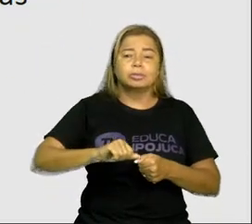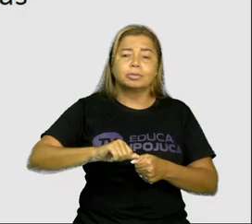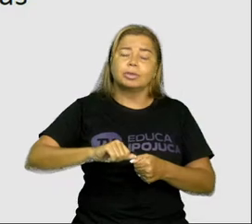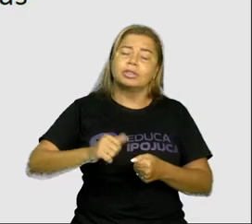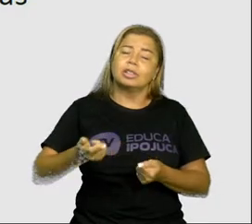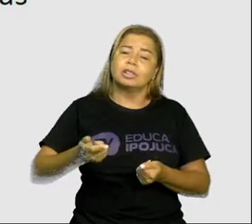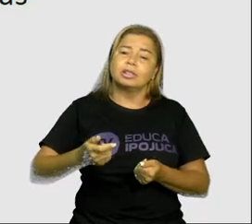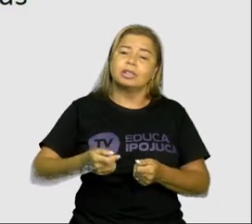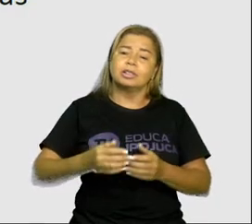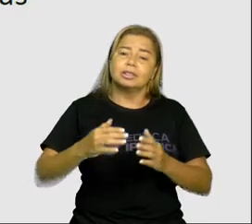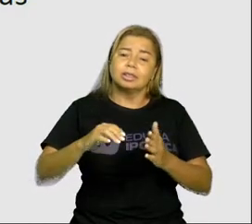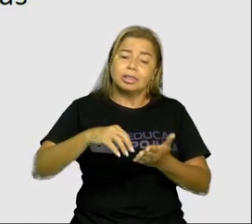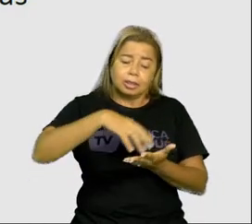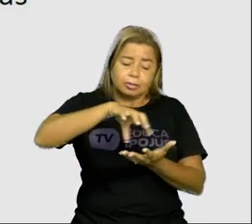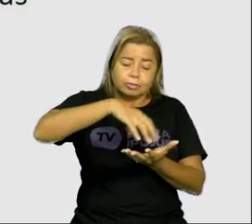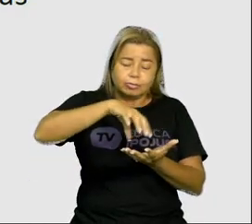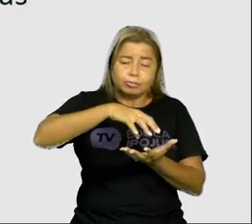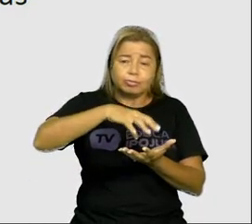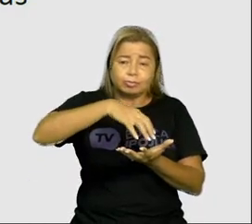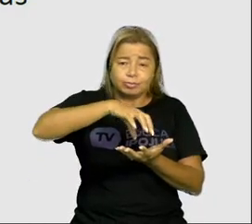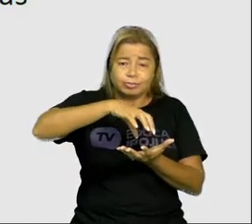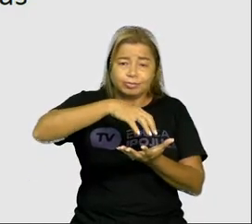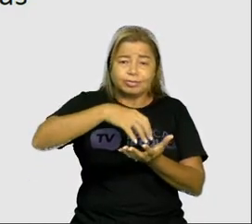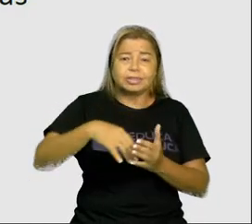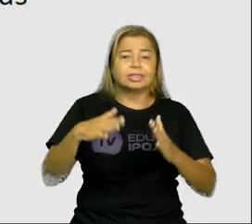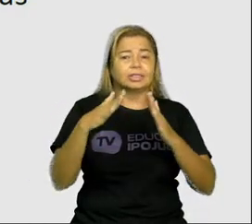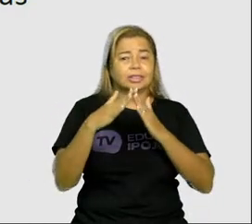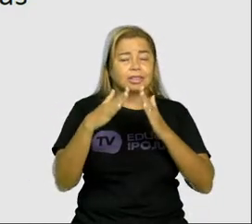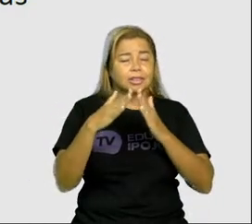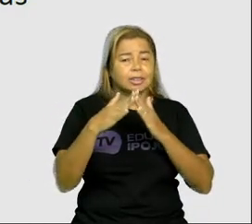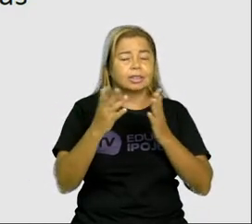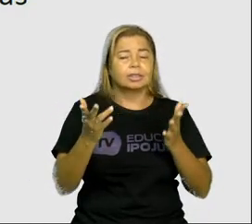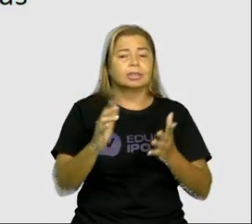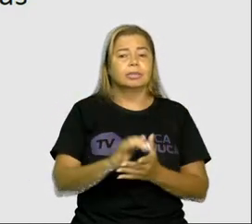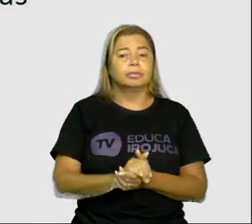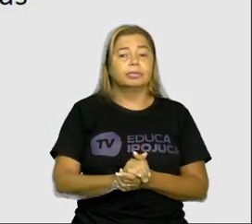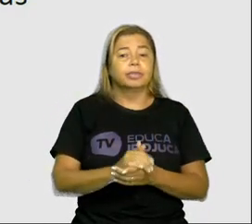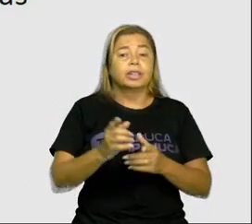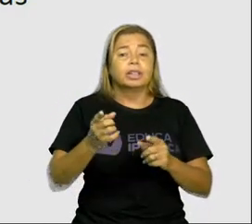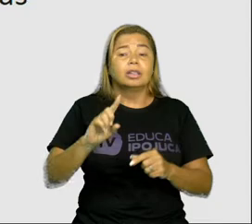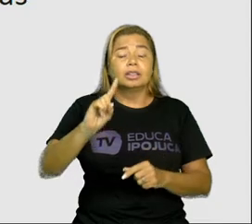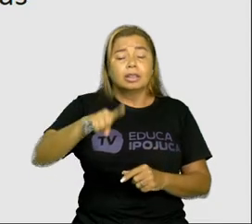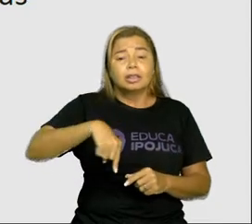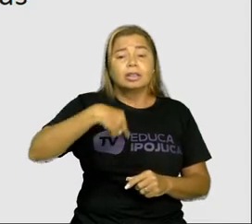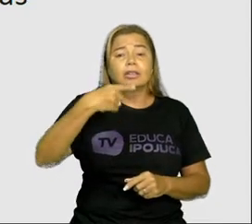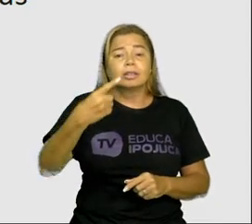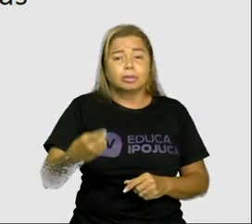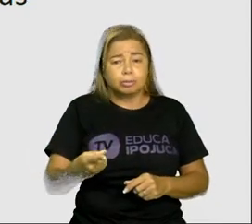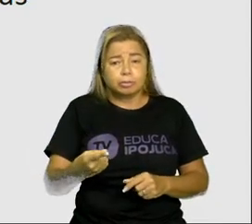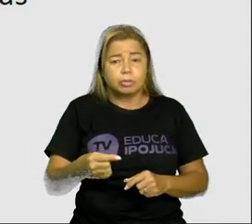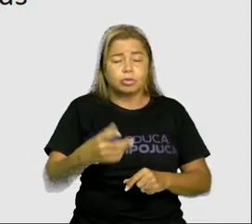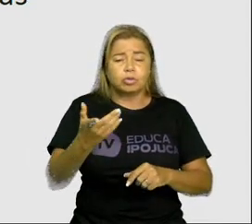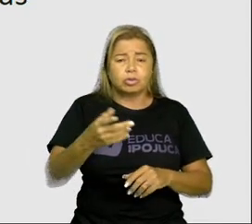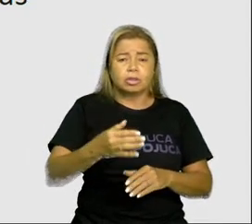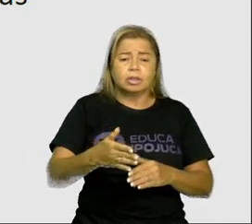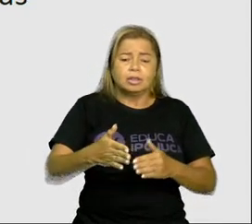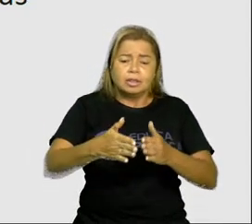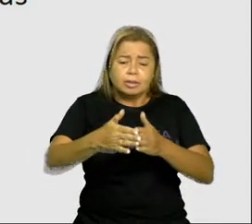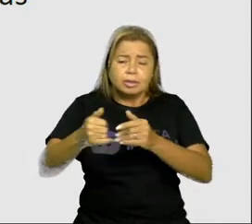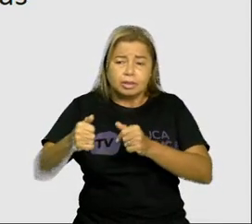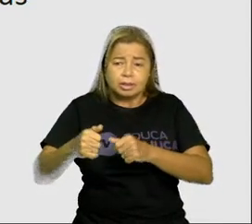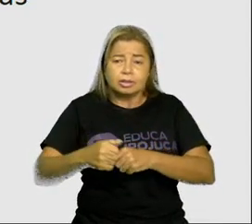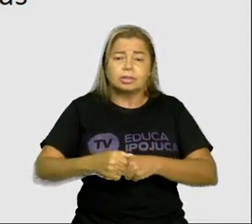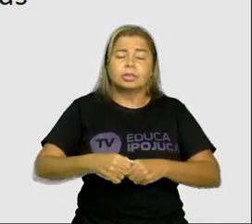sobremesa em casa. Bom, mas o processo não acaba aí. Depois de retirar o colágeno de peles,